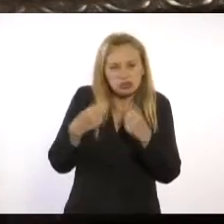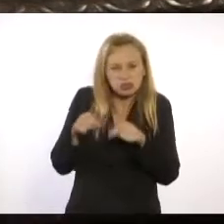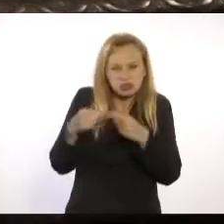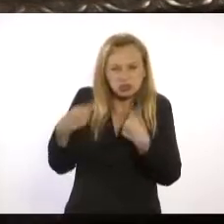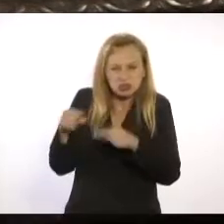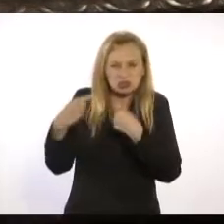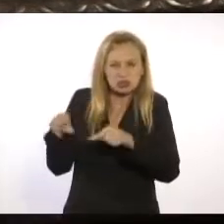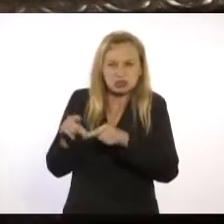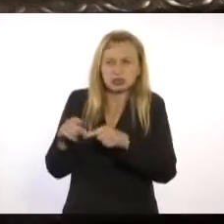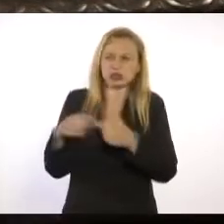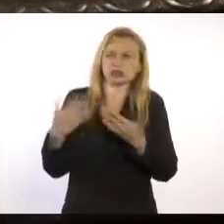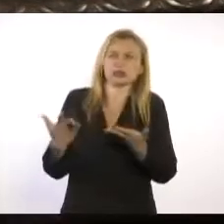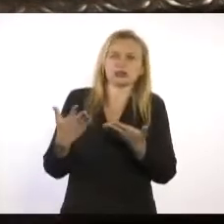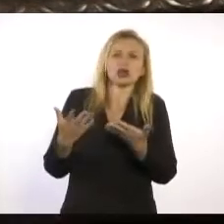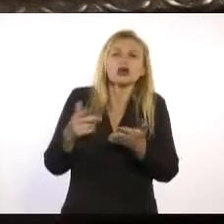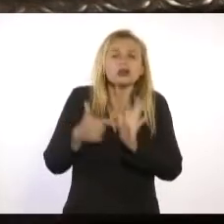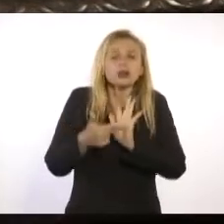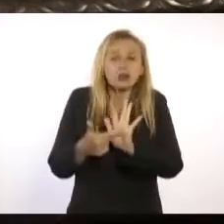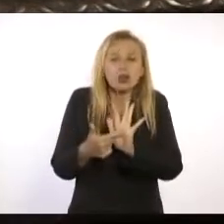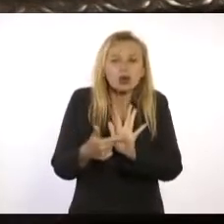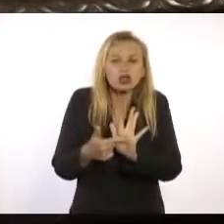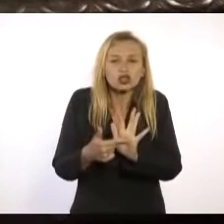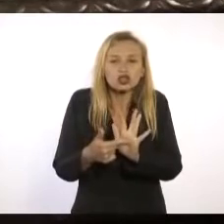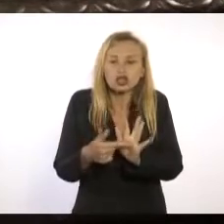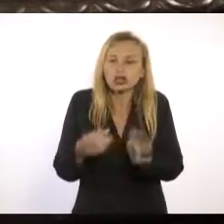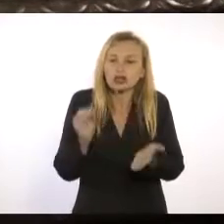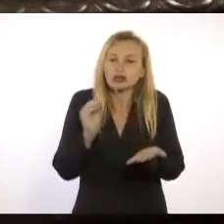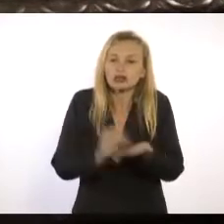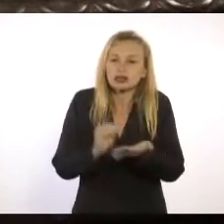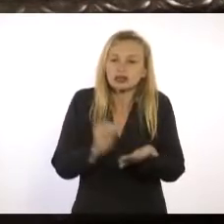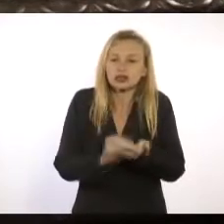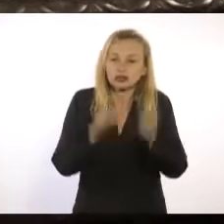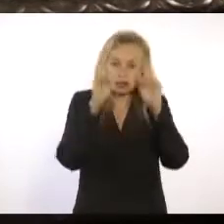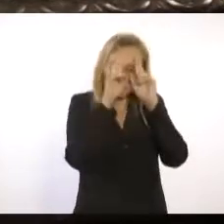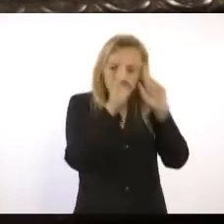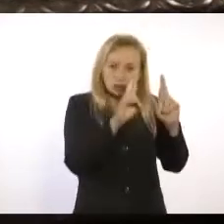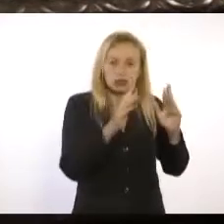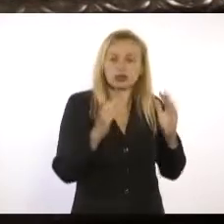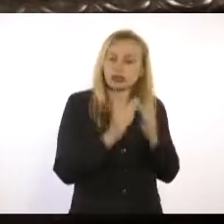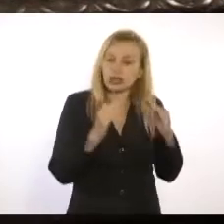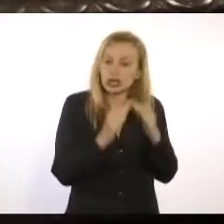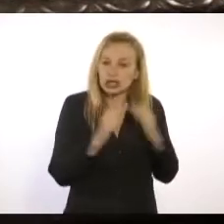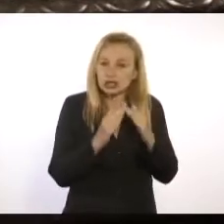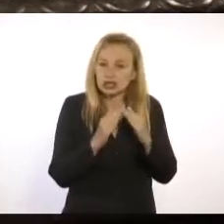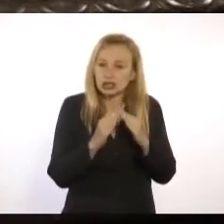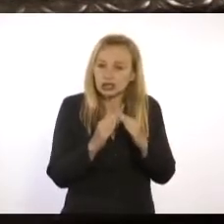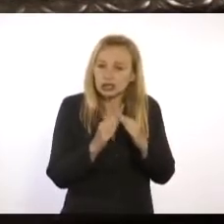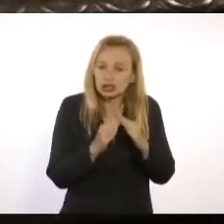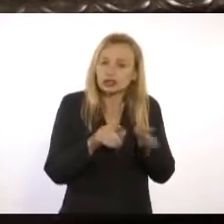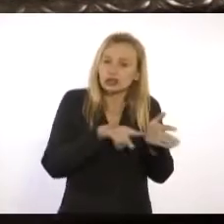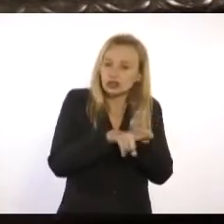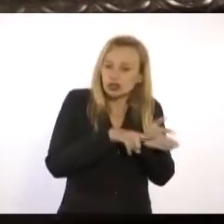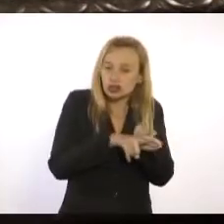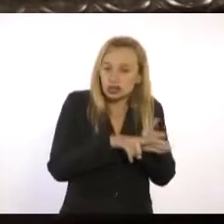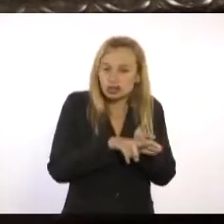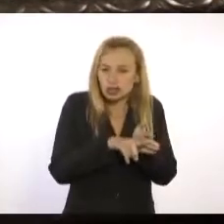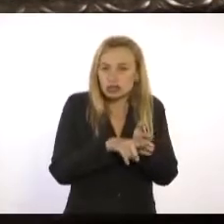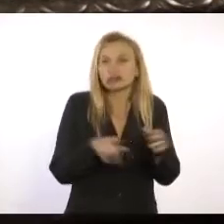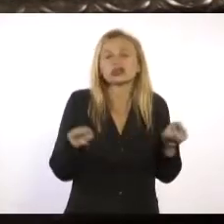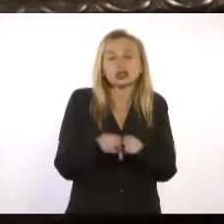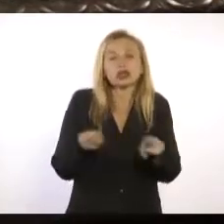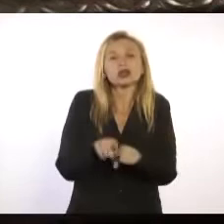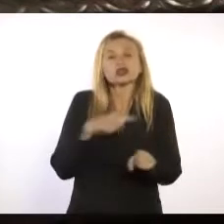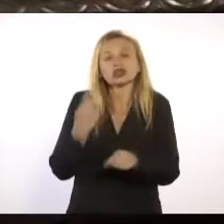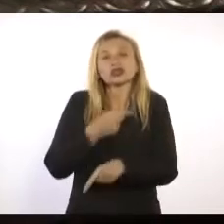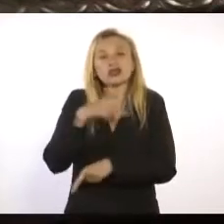isso demonstra não só o desprestígio que esse governo tem com essa casa e o papel dessa casa de fiscalizá-lo. Então, quando a gente